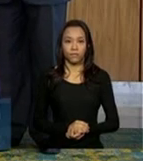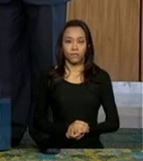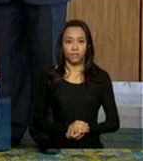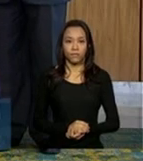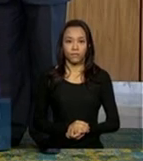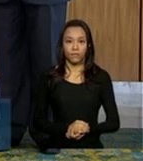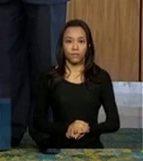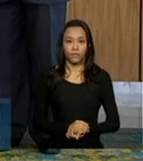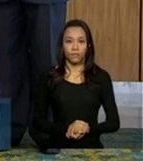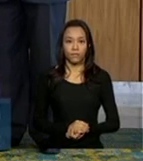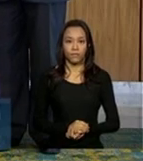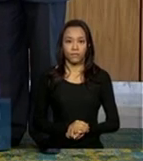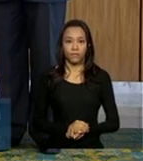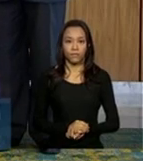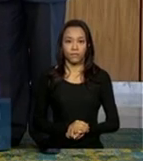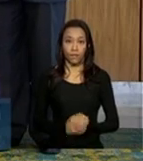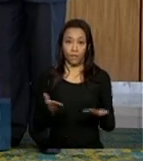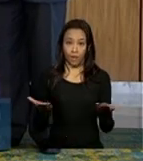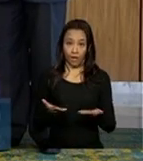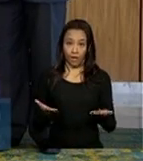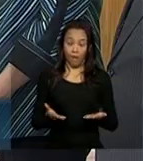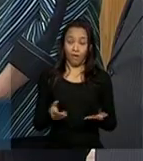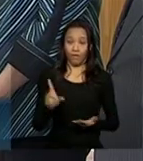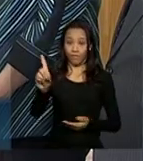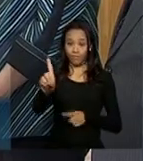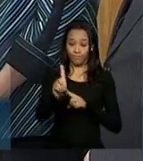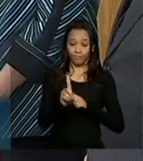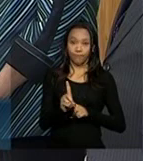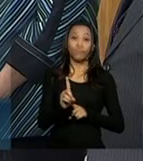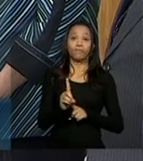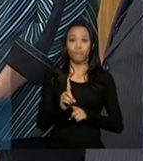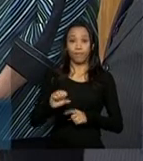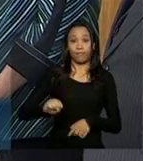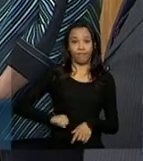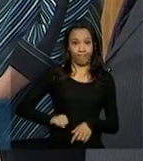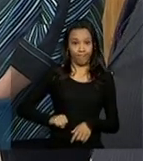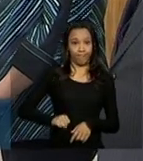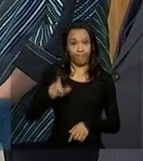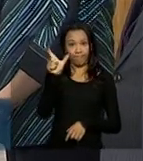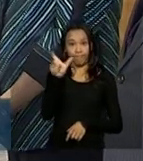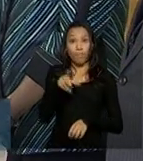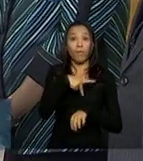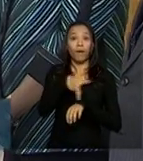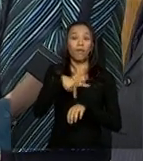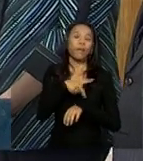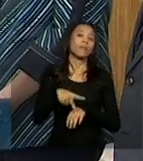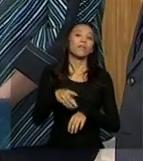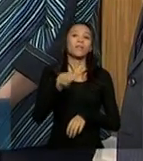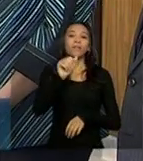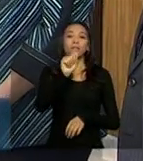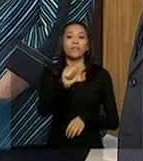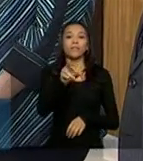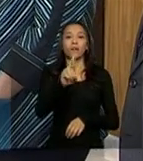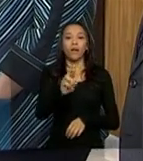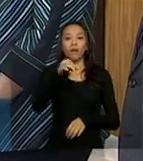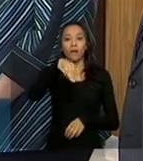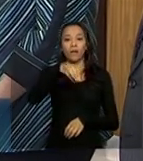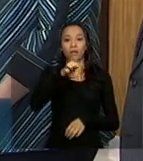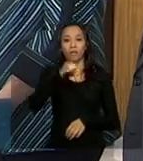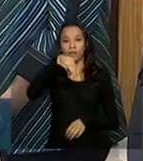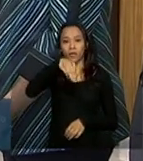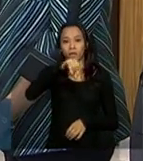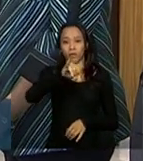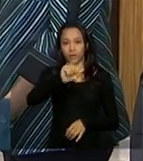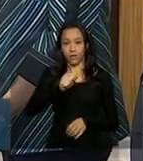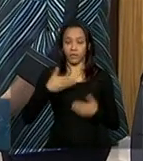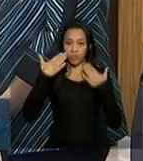Agora, o embaixador da Armênia se apresenta a presidenta Dilma Rousseff.